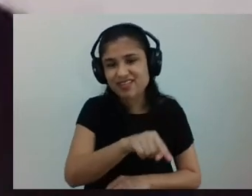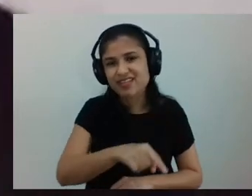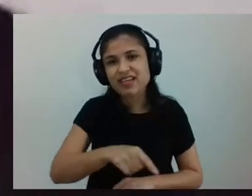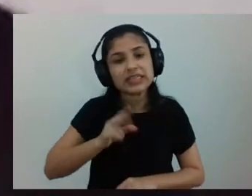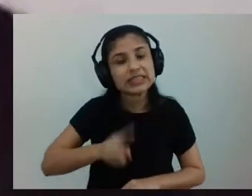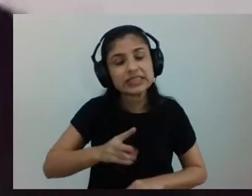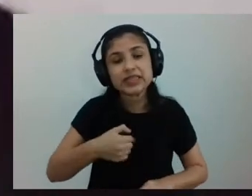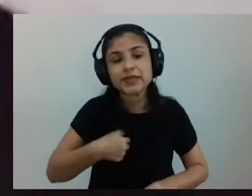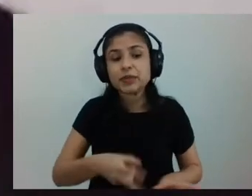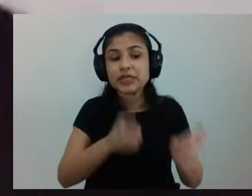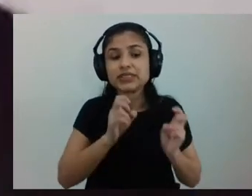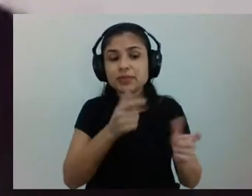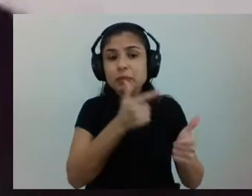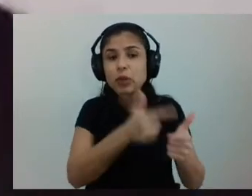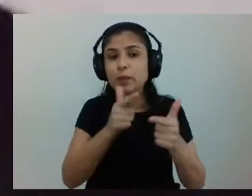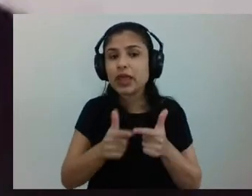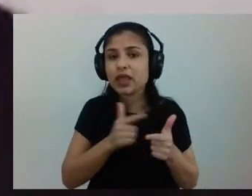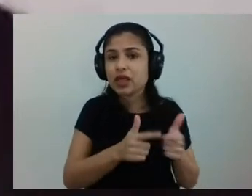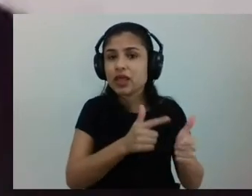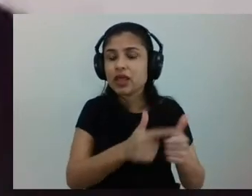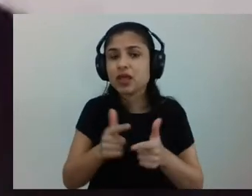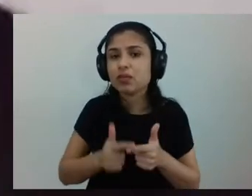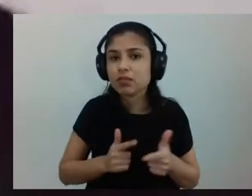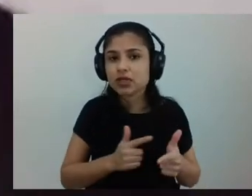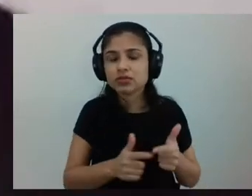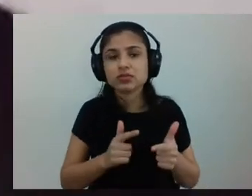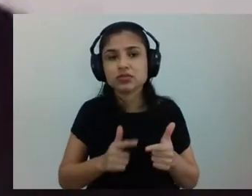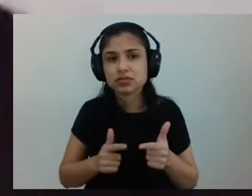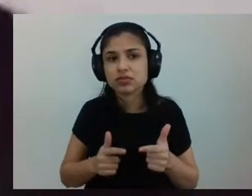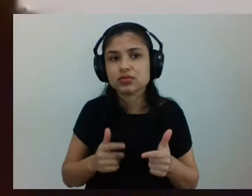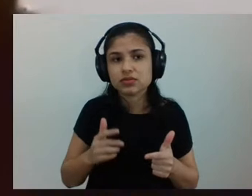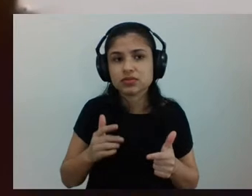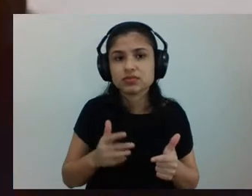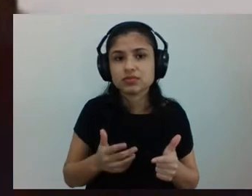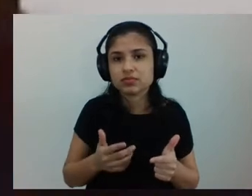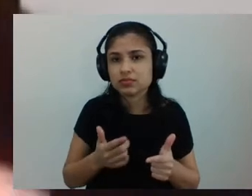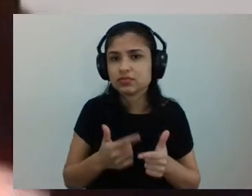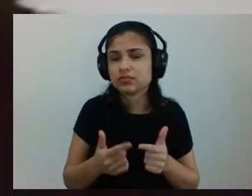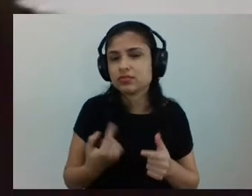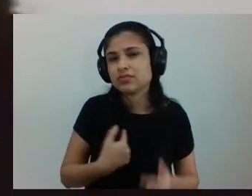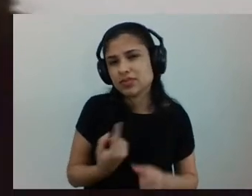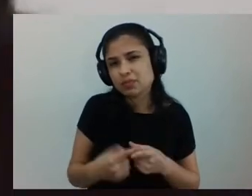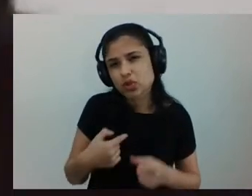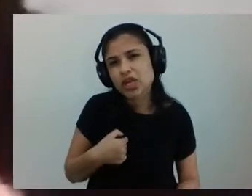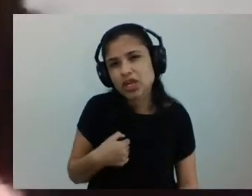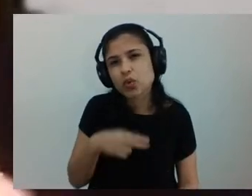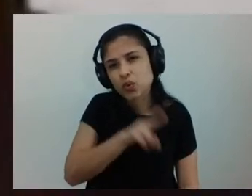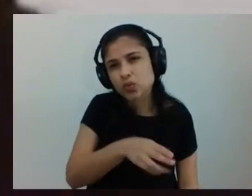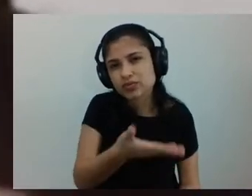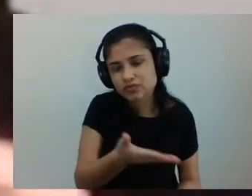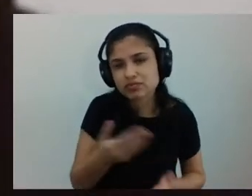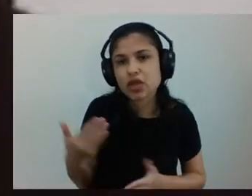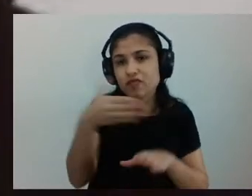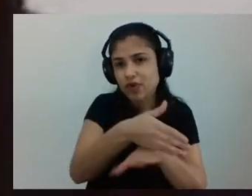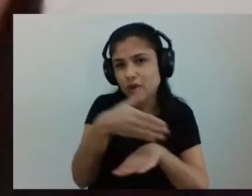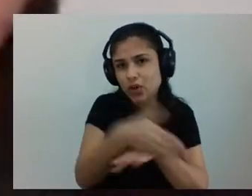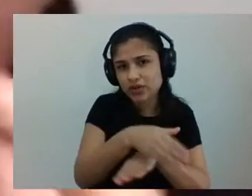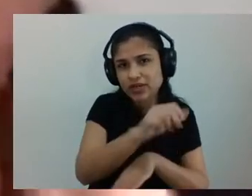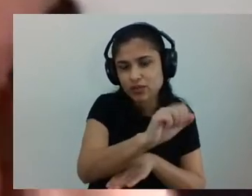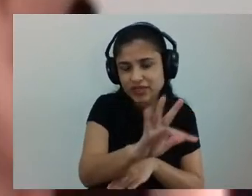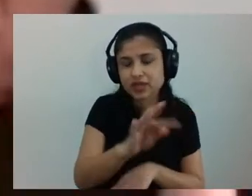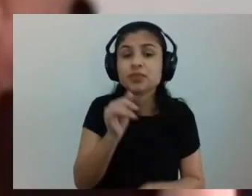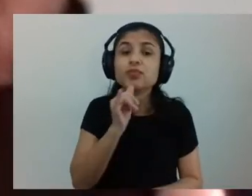problemas que a pessoa recebe porque não é usuário da T. Por exemplo, um problema para quem dá aula com